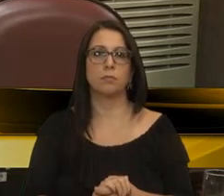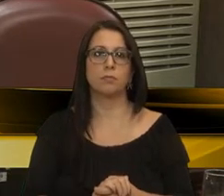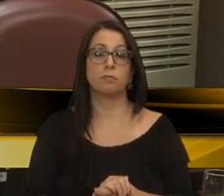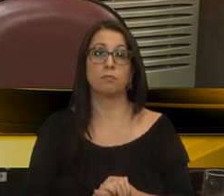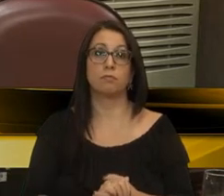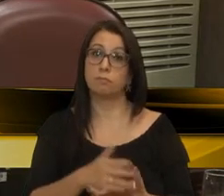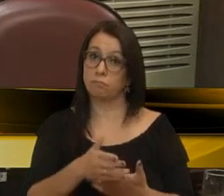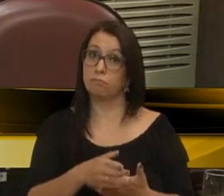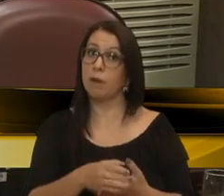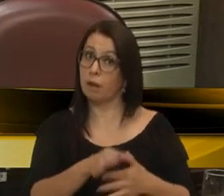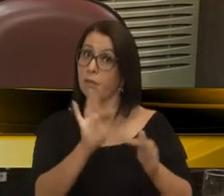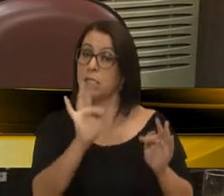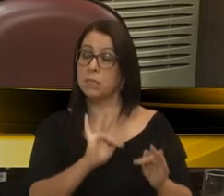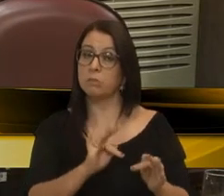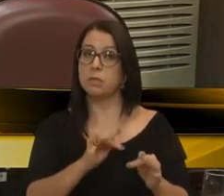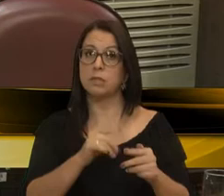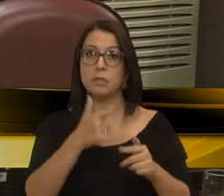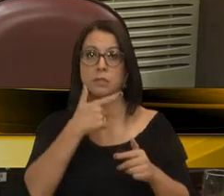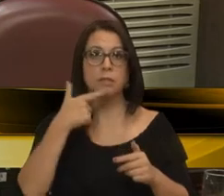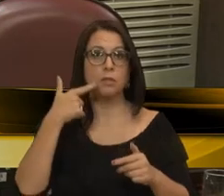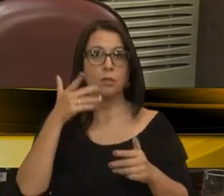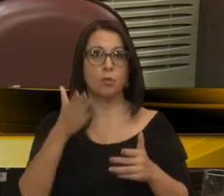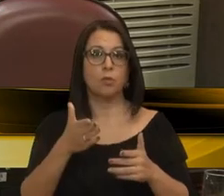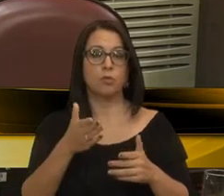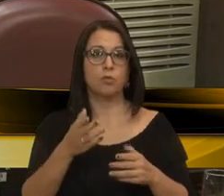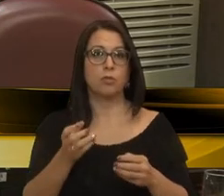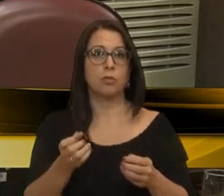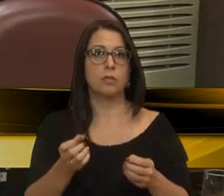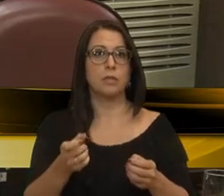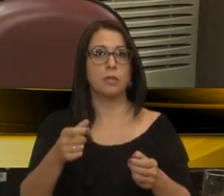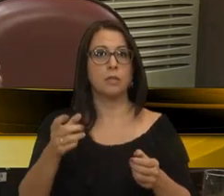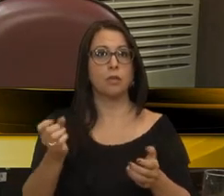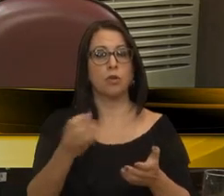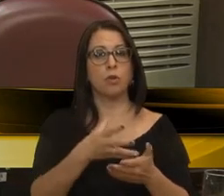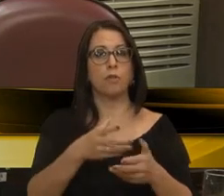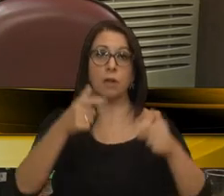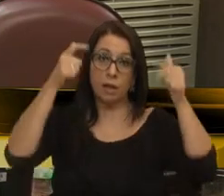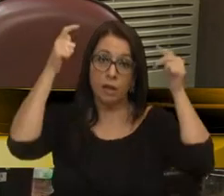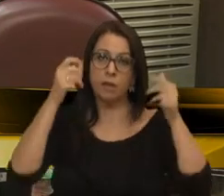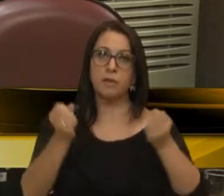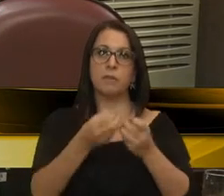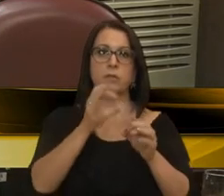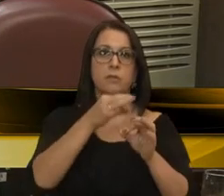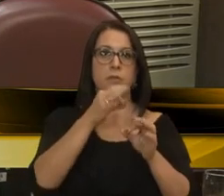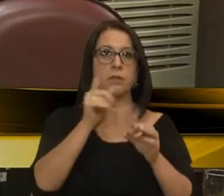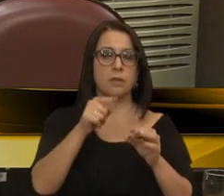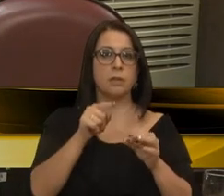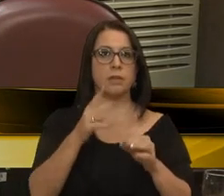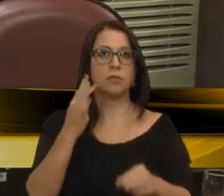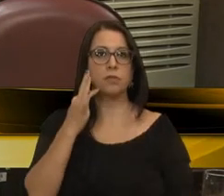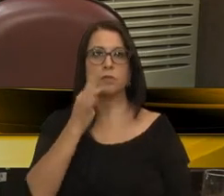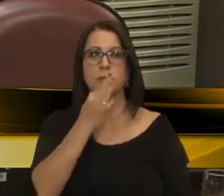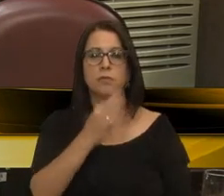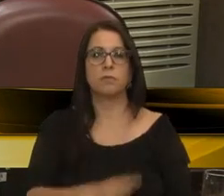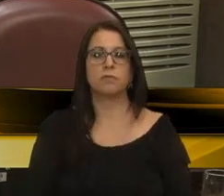Infelizmente, Tatiane, nós temos a nossa atual rainha da festa da uva, que novamente é da festa do Vinho Novo.